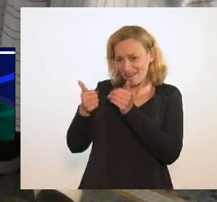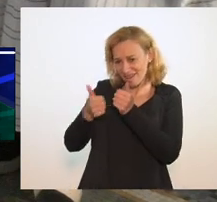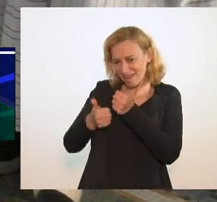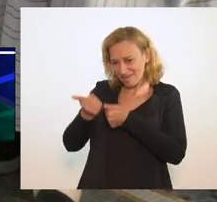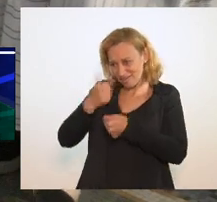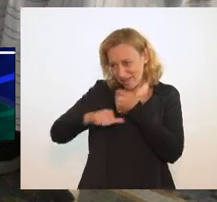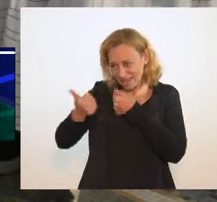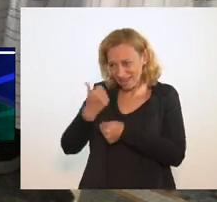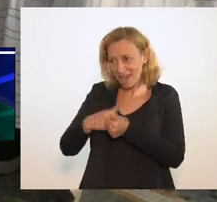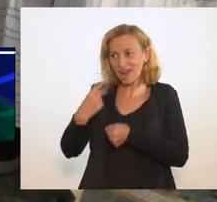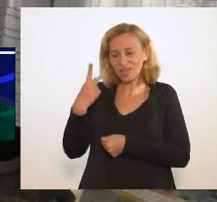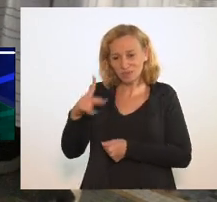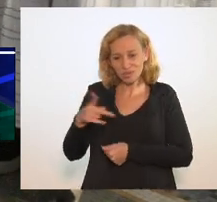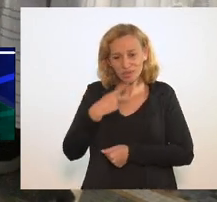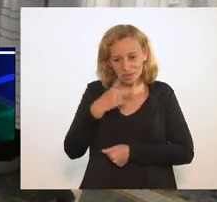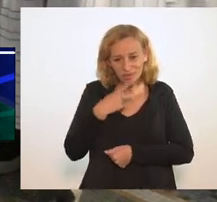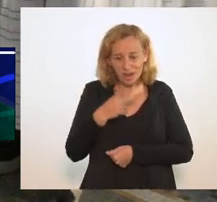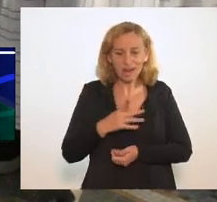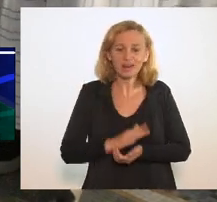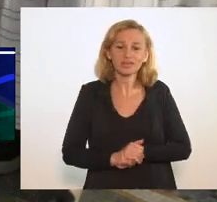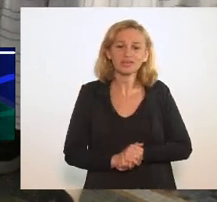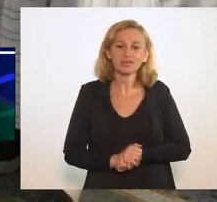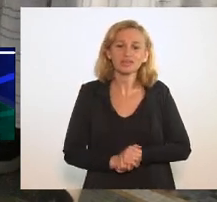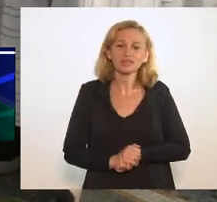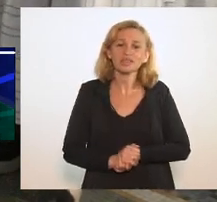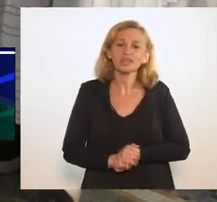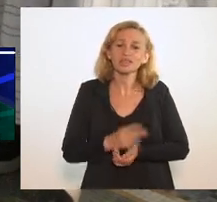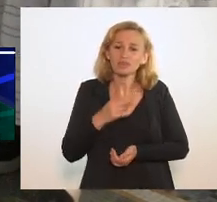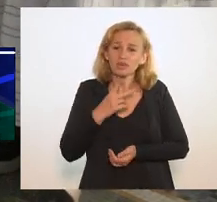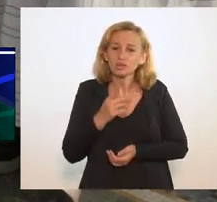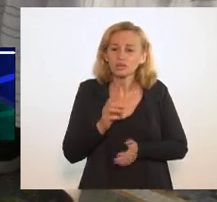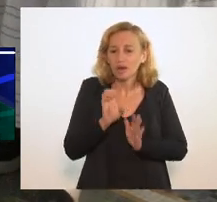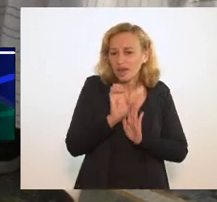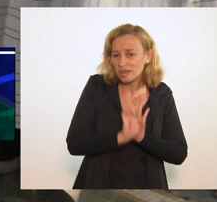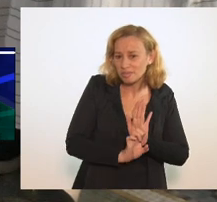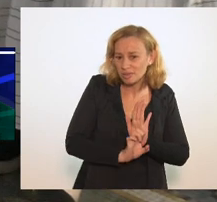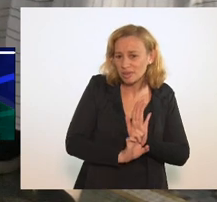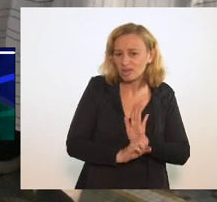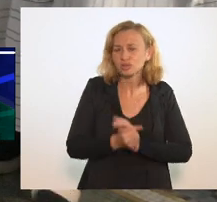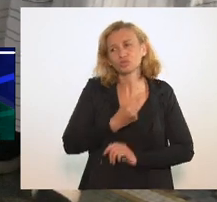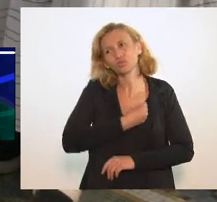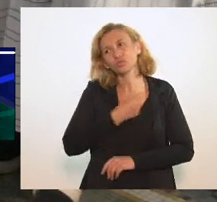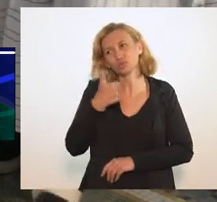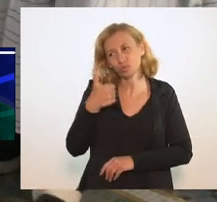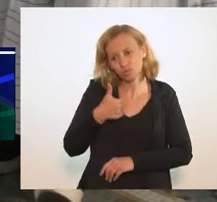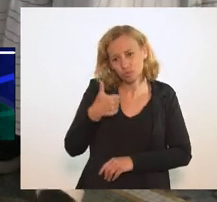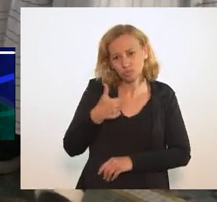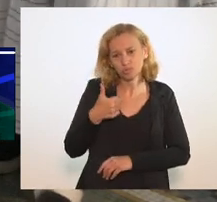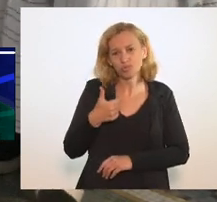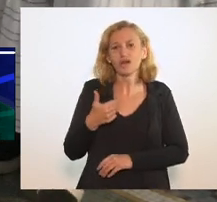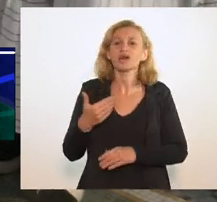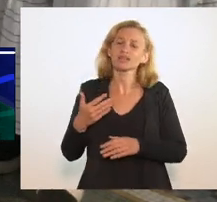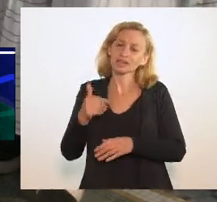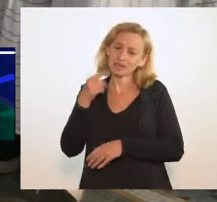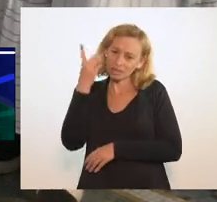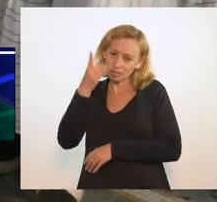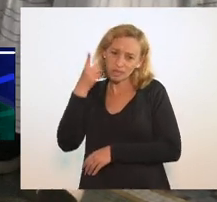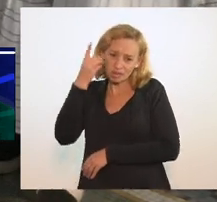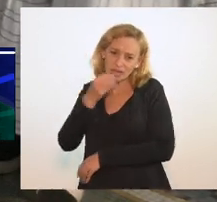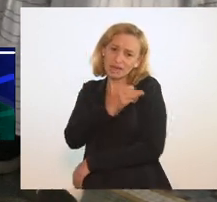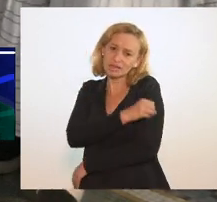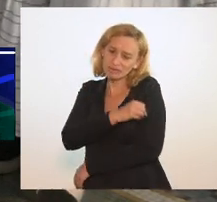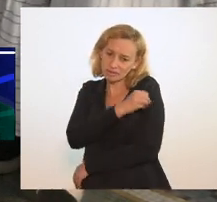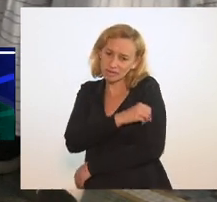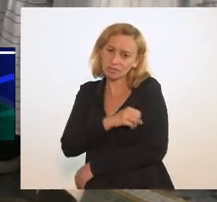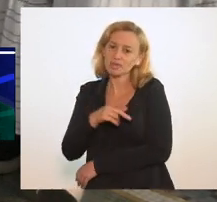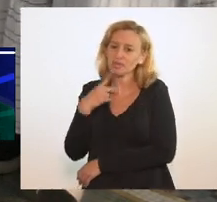seu parecer, ele aprovou apenas a emenda modificativa número 1. Até a deputada enfermeira Rejane está aqui do meu